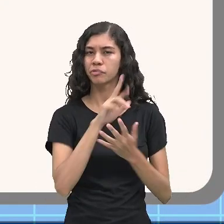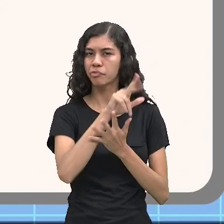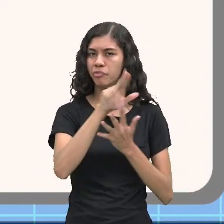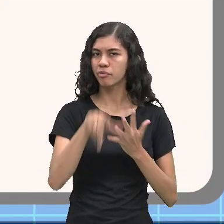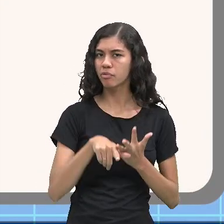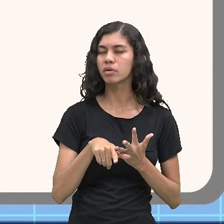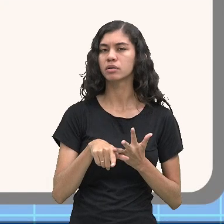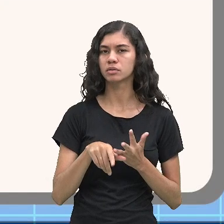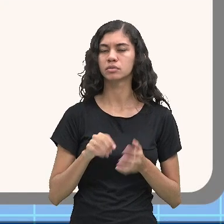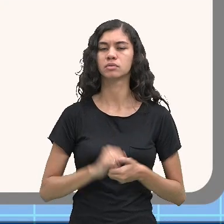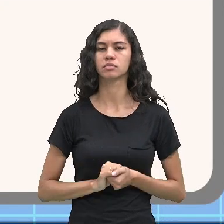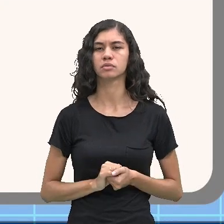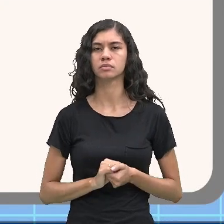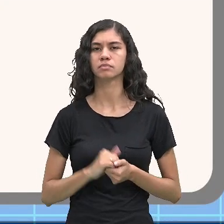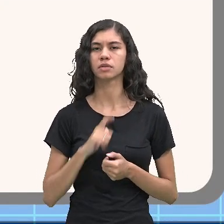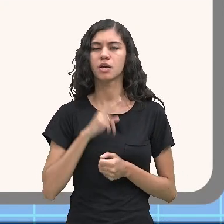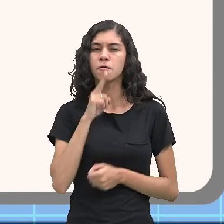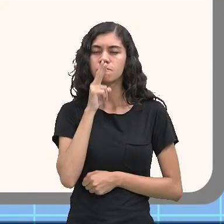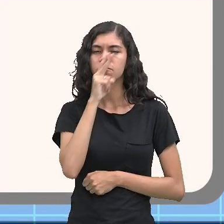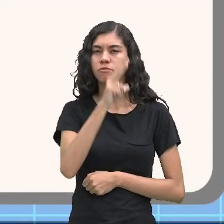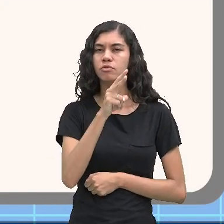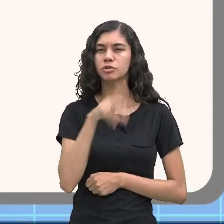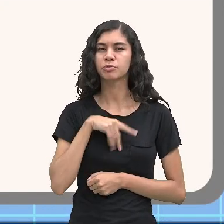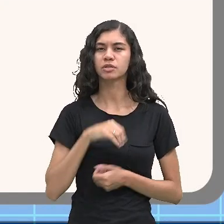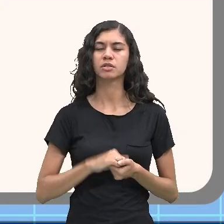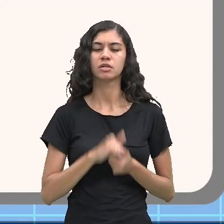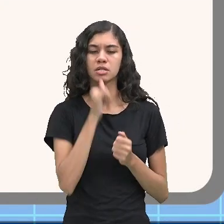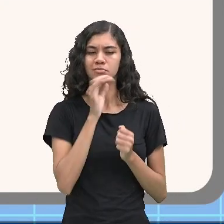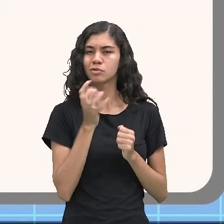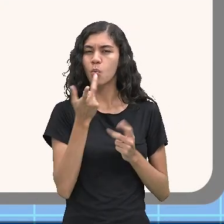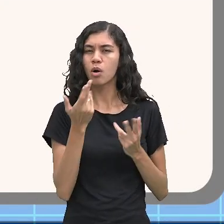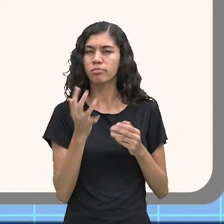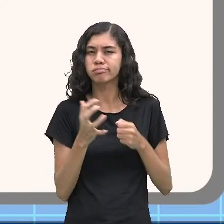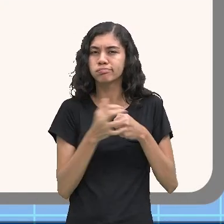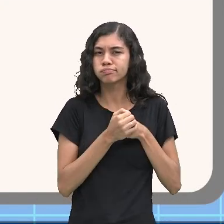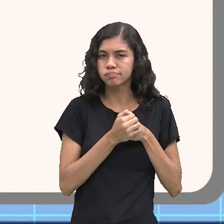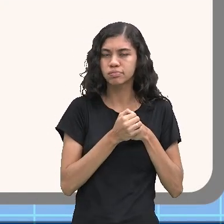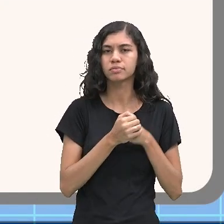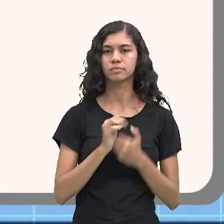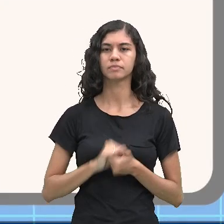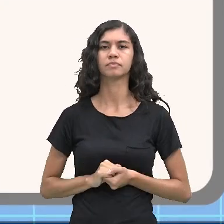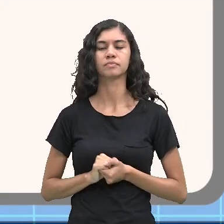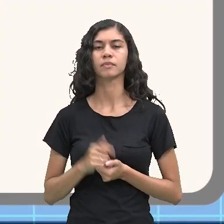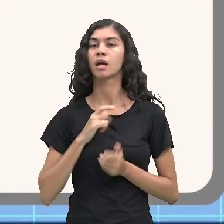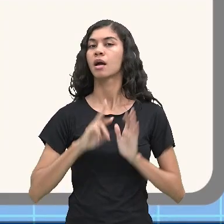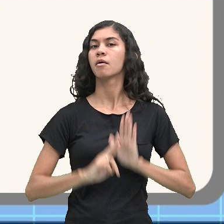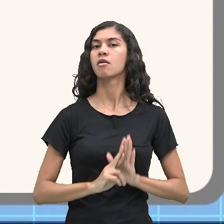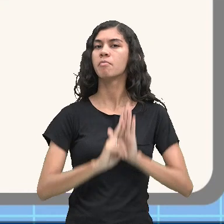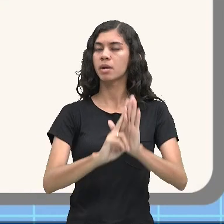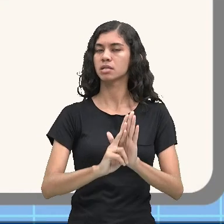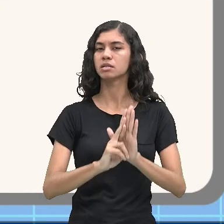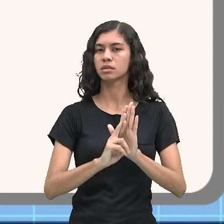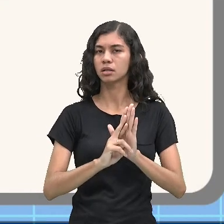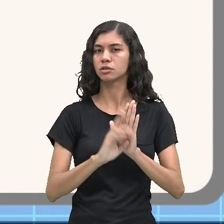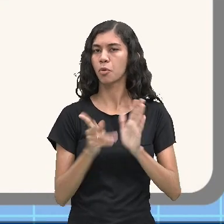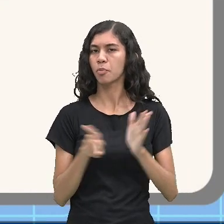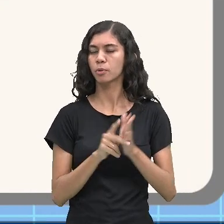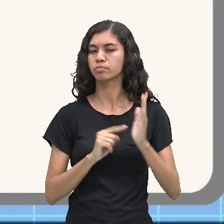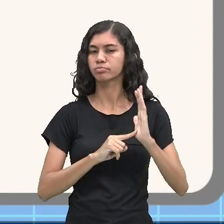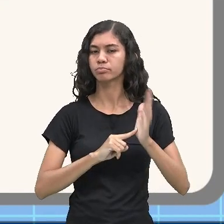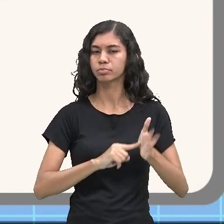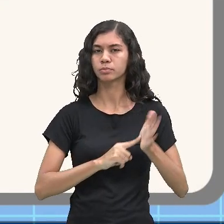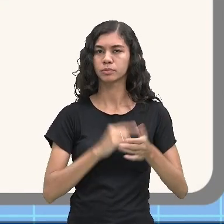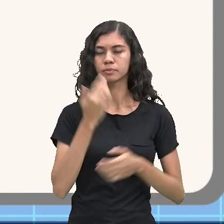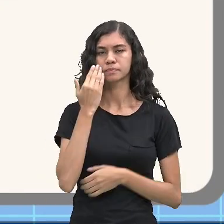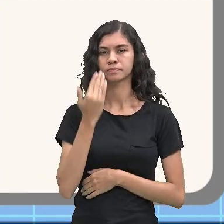com que ele possua uma resistência interna R. Veja só, essa é a representação de um gerador, tá certo?